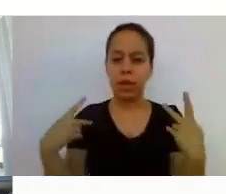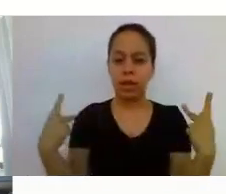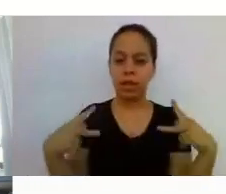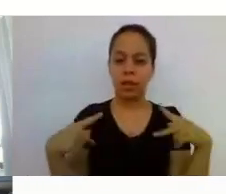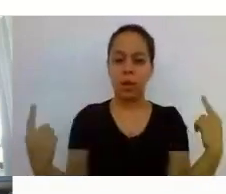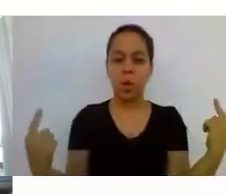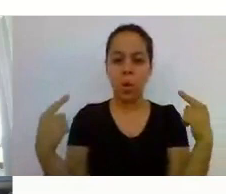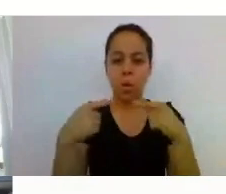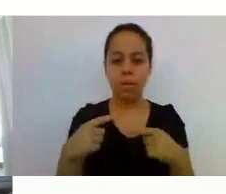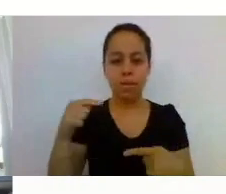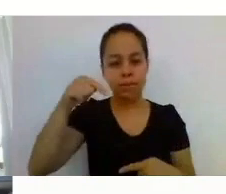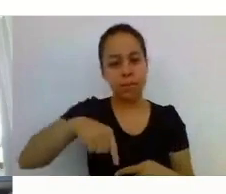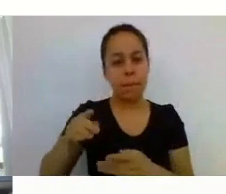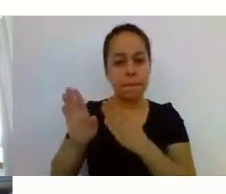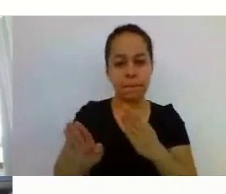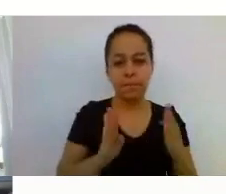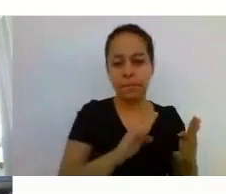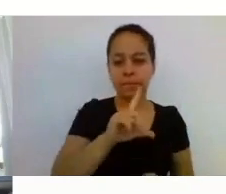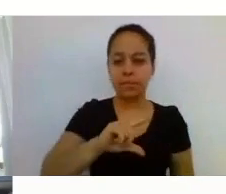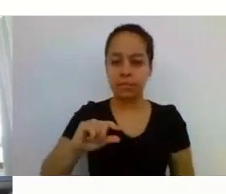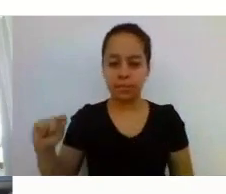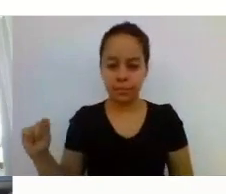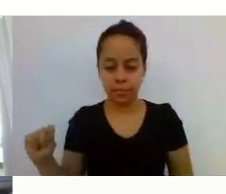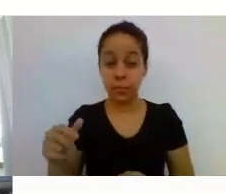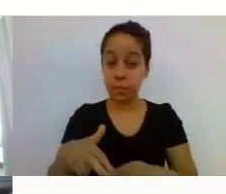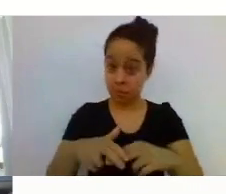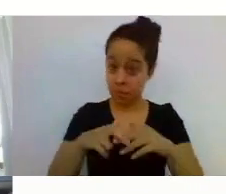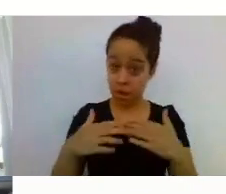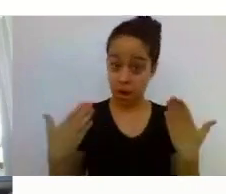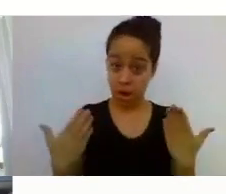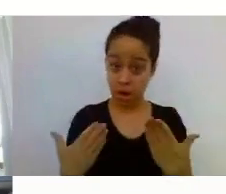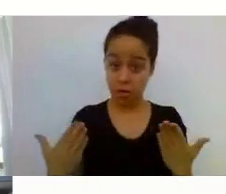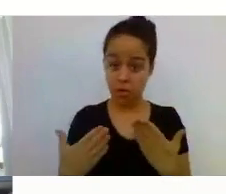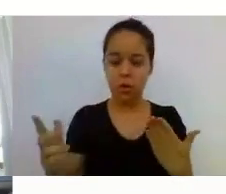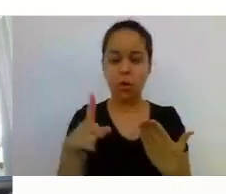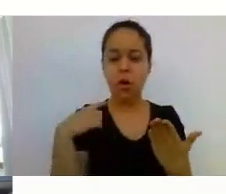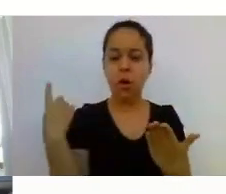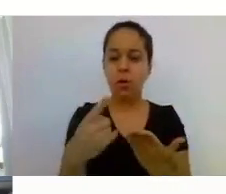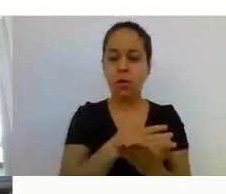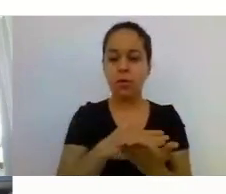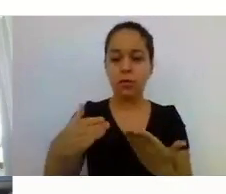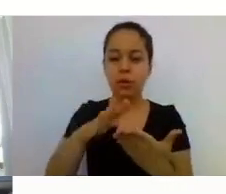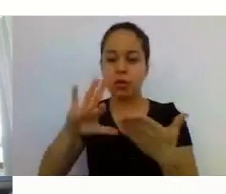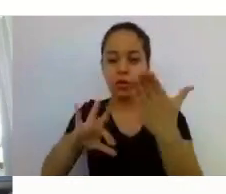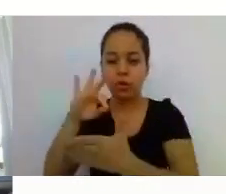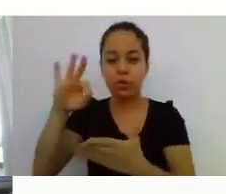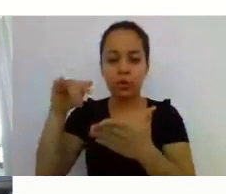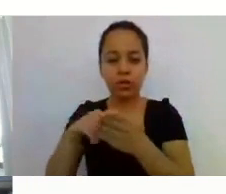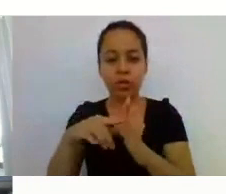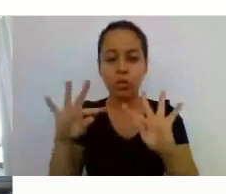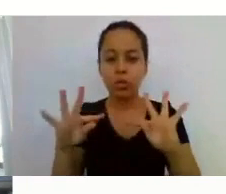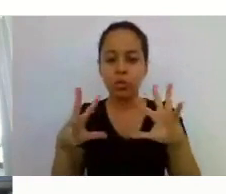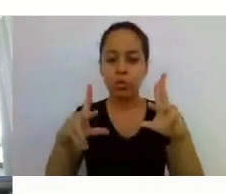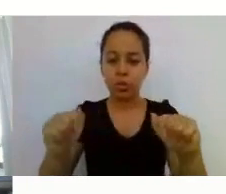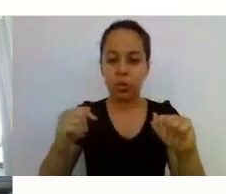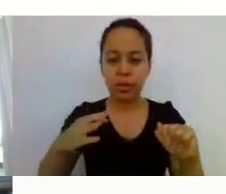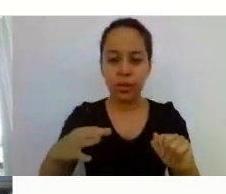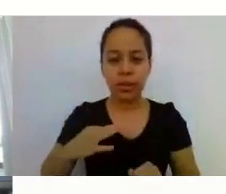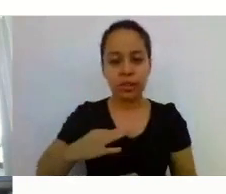processo seletivo. Neste momento, iniciaremos o sorteio de todos os candidatos com inscrições